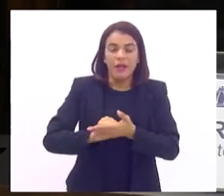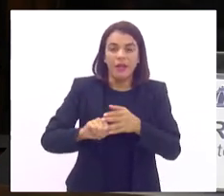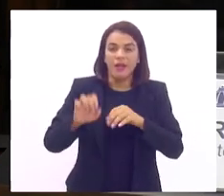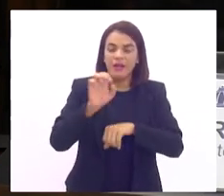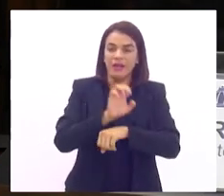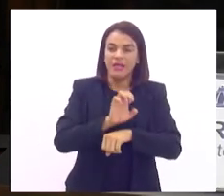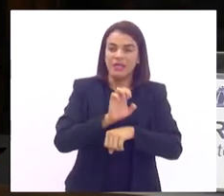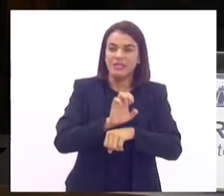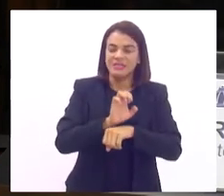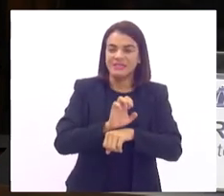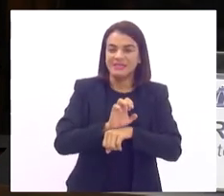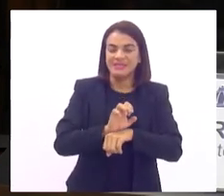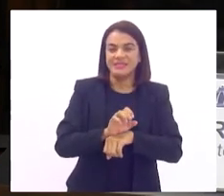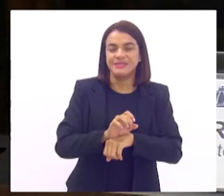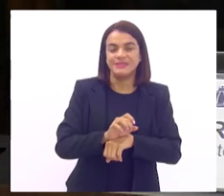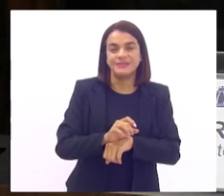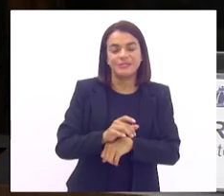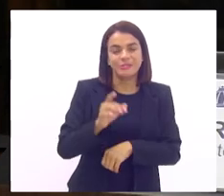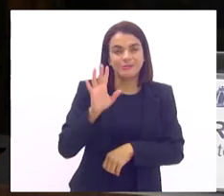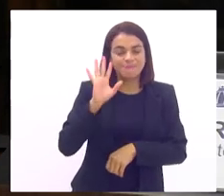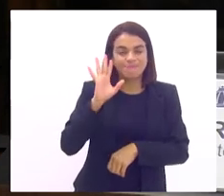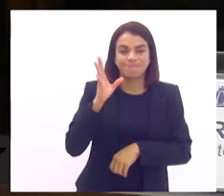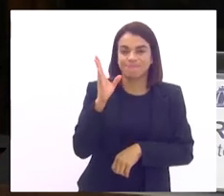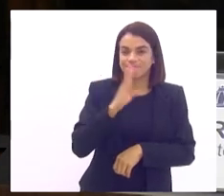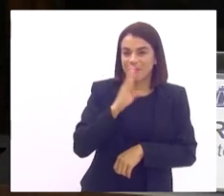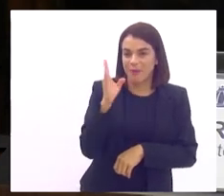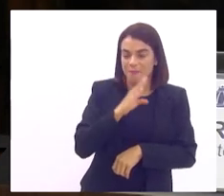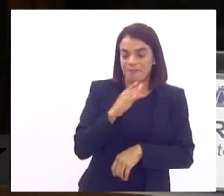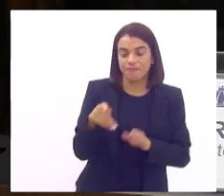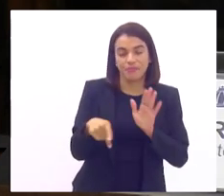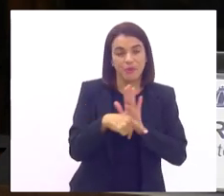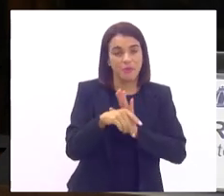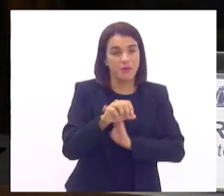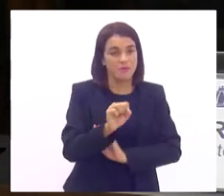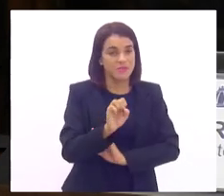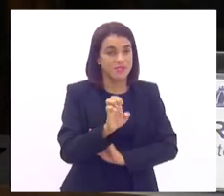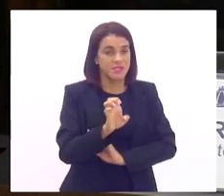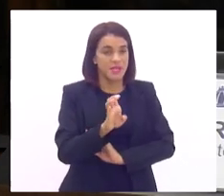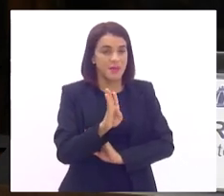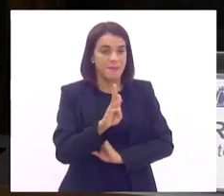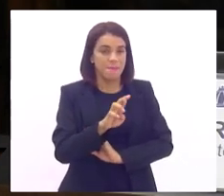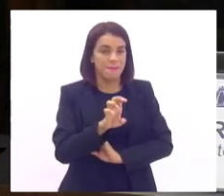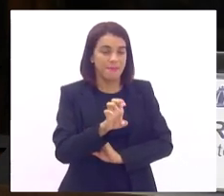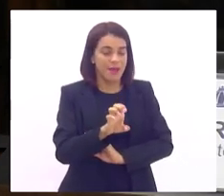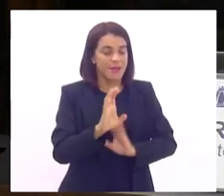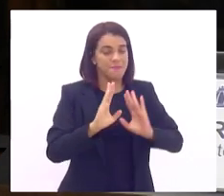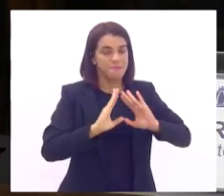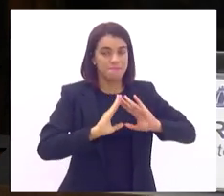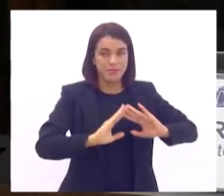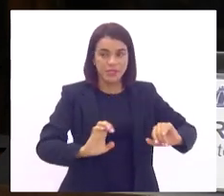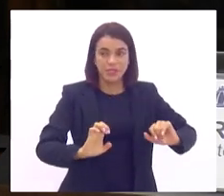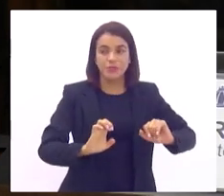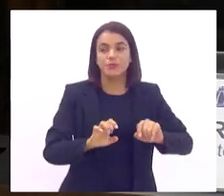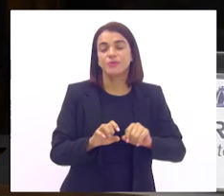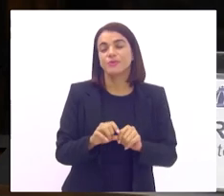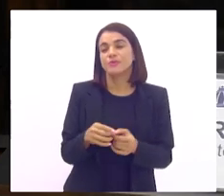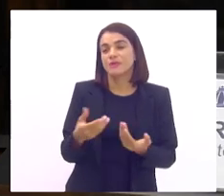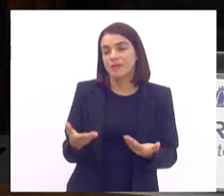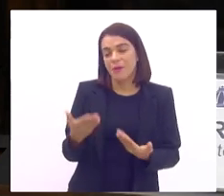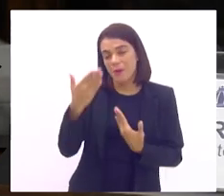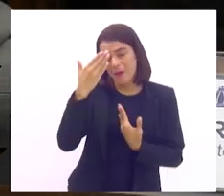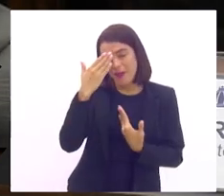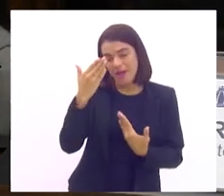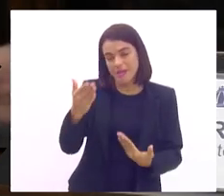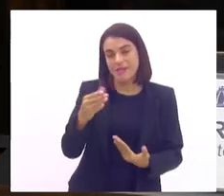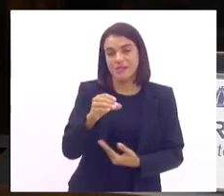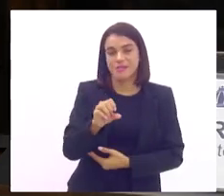estamos acelerando isso a pedido da própria Sebrae, e nós fizemos essa parceria, Julinho, Sebrae, que eu agradeço muito ao